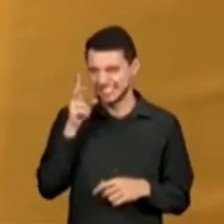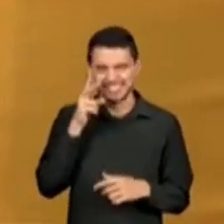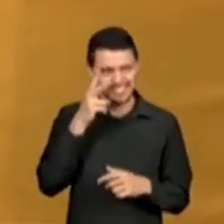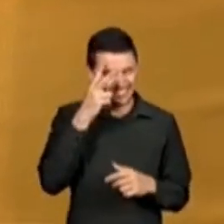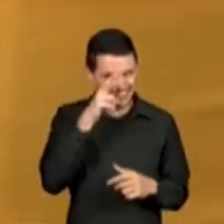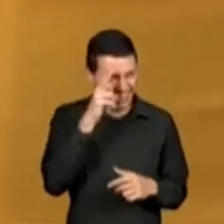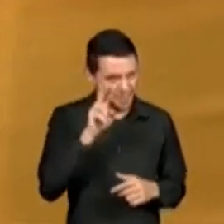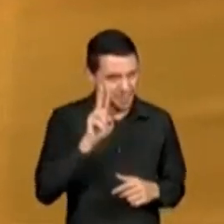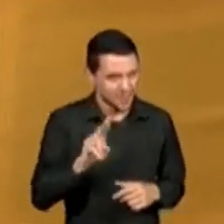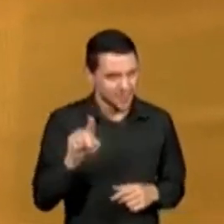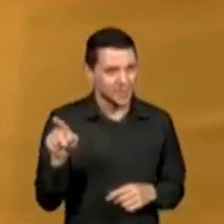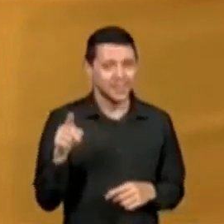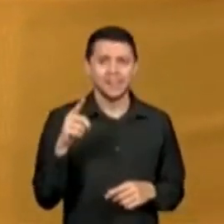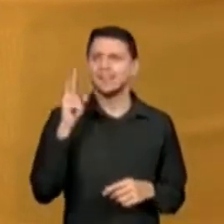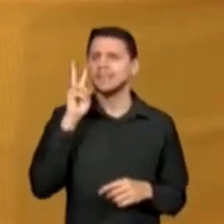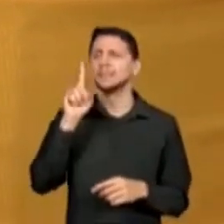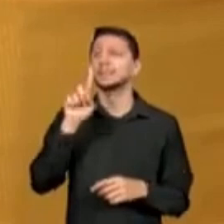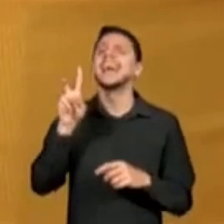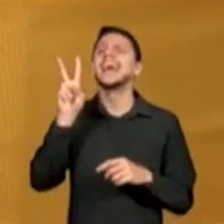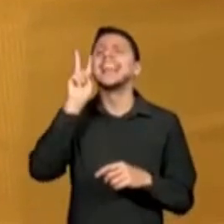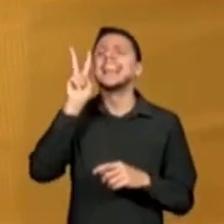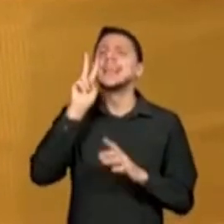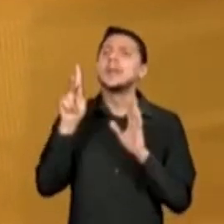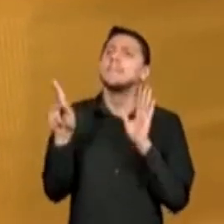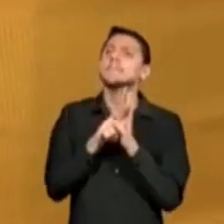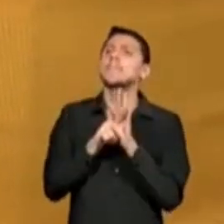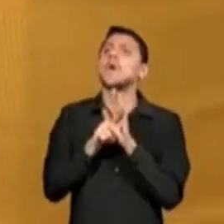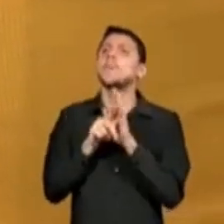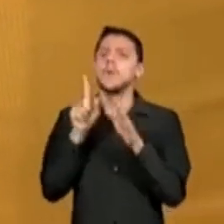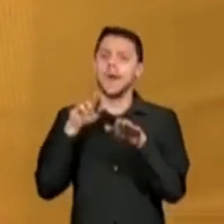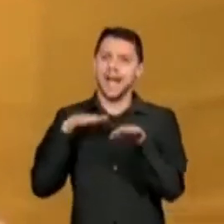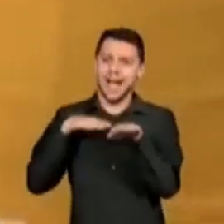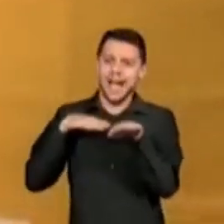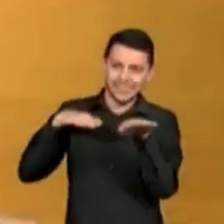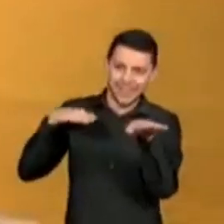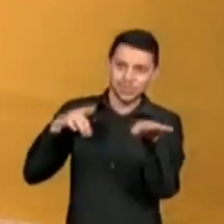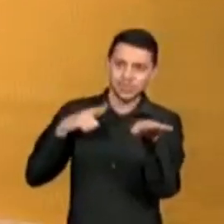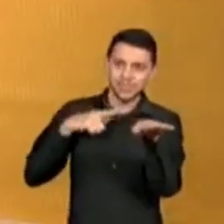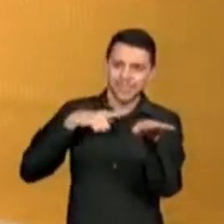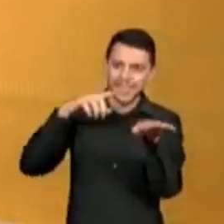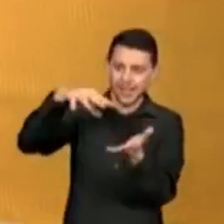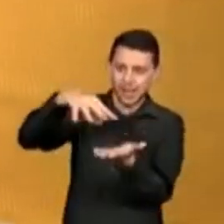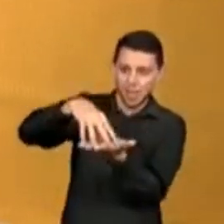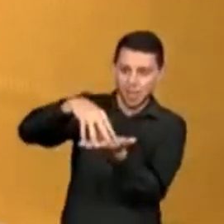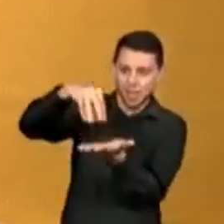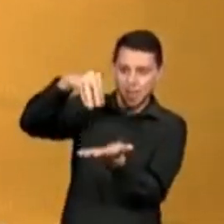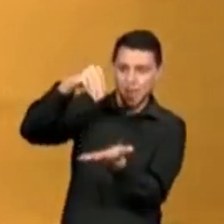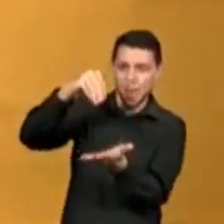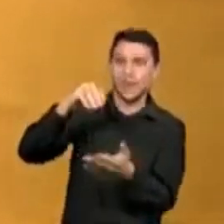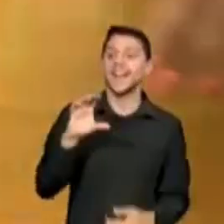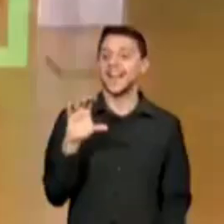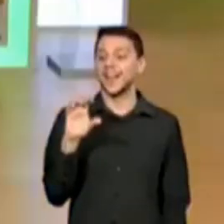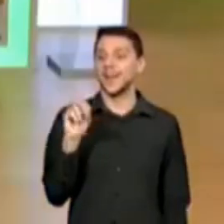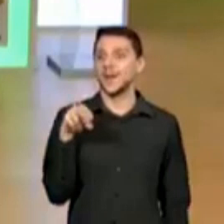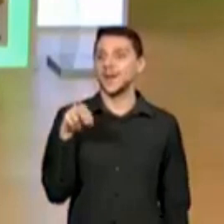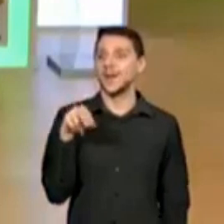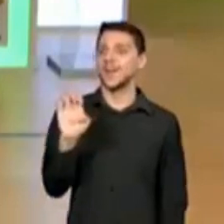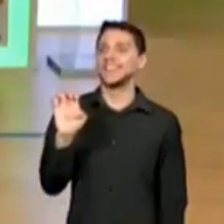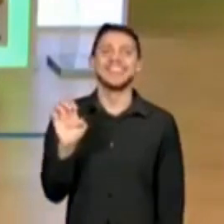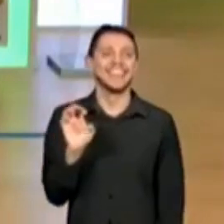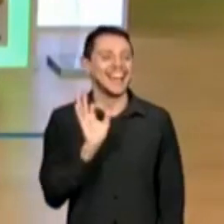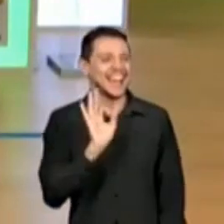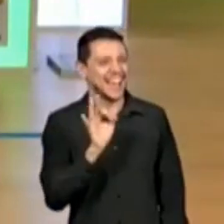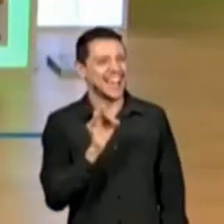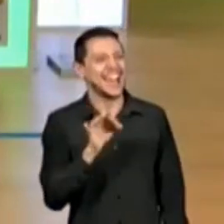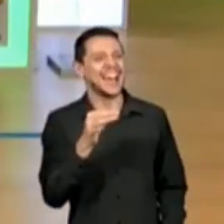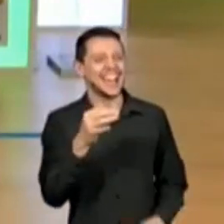Você lembra lá daquele negócio do trânsito? Cone. Ah! A dica foi boa, vai. Vai, a dica foi boa. A